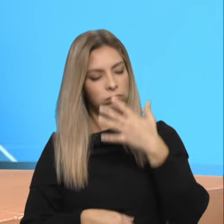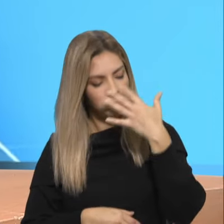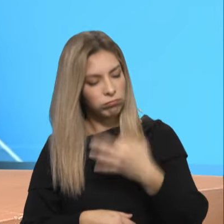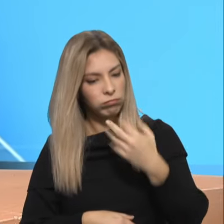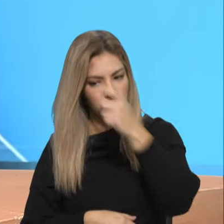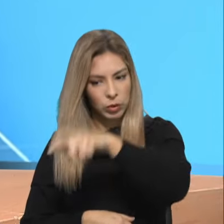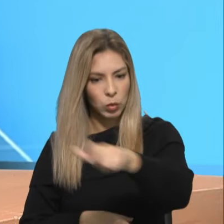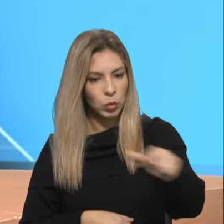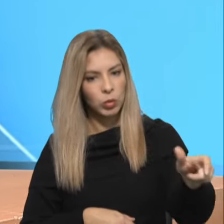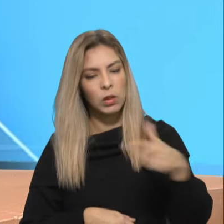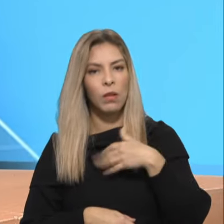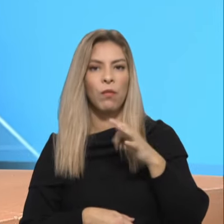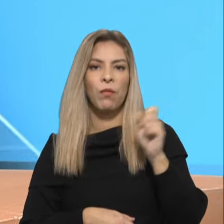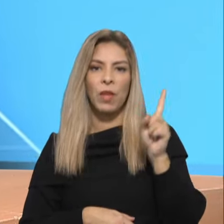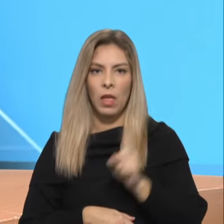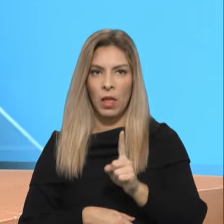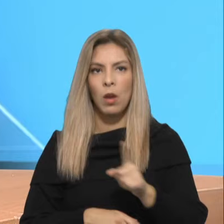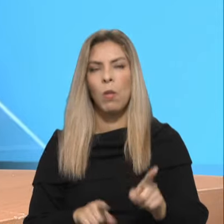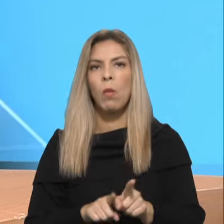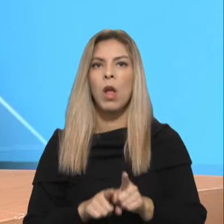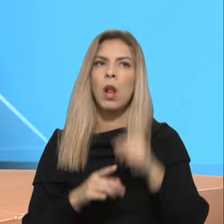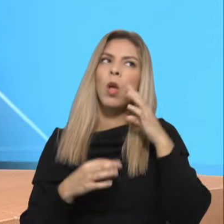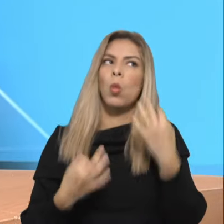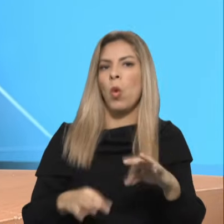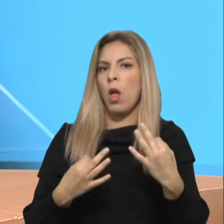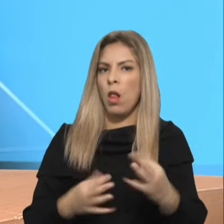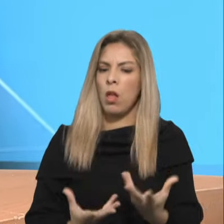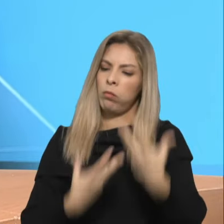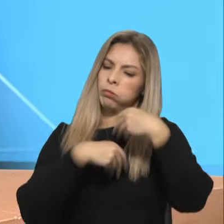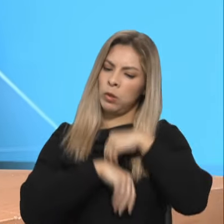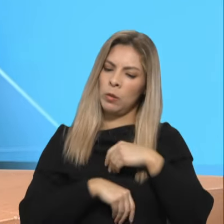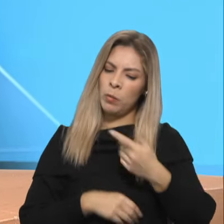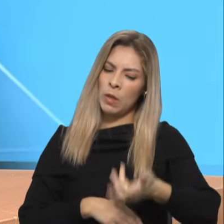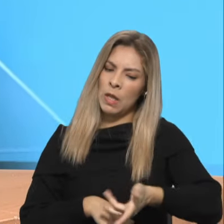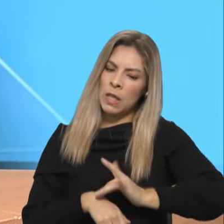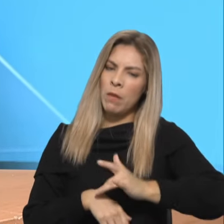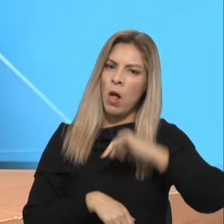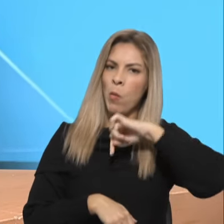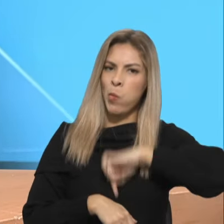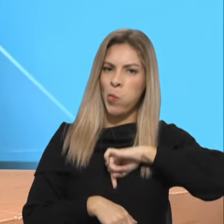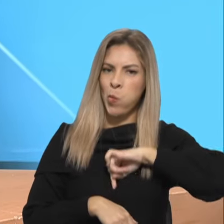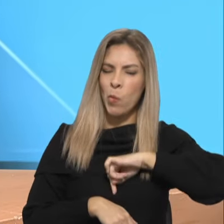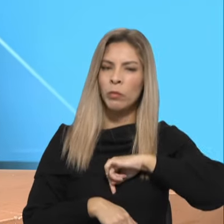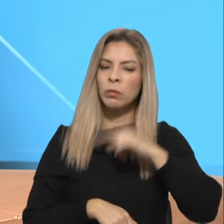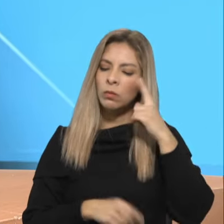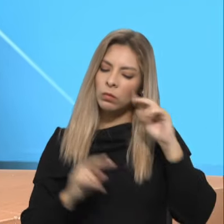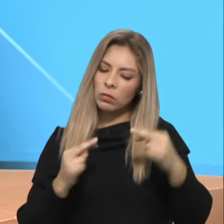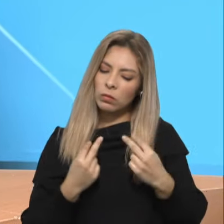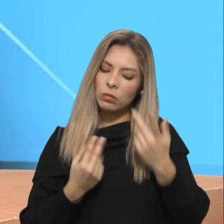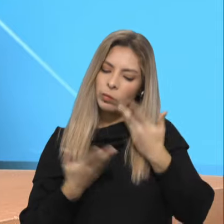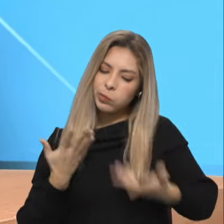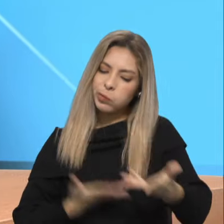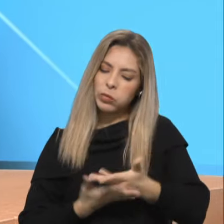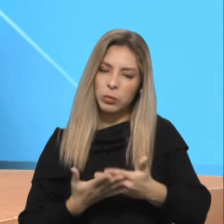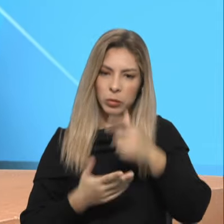No fundo, é uma espécie de conhecimento por connaturalidade, é uma sensibilidade interior. Foi essa percepção interior de muitos